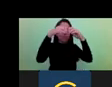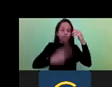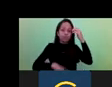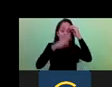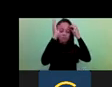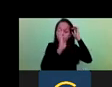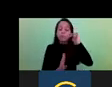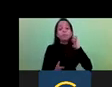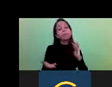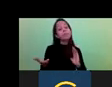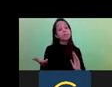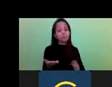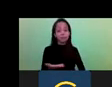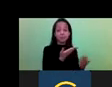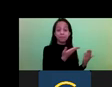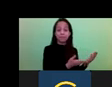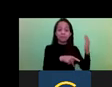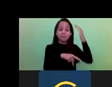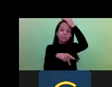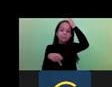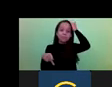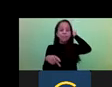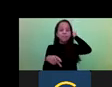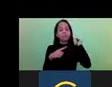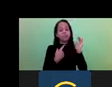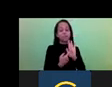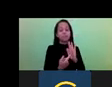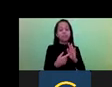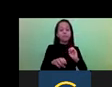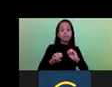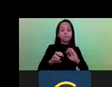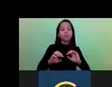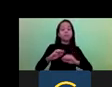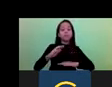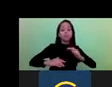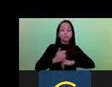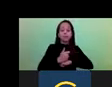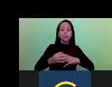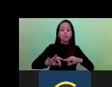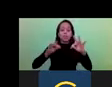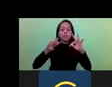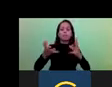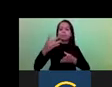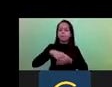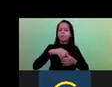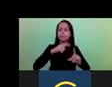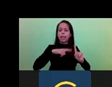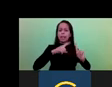E hoje ele vai falar um pouquinho para a gente, né, sobre educação profissional e tecnológica, novos desafios e velhos